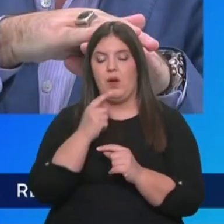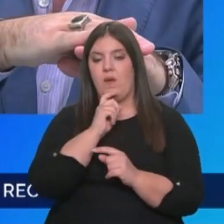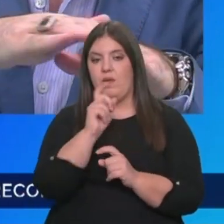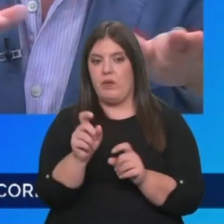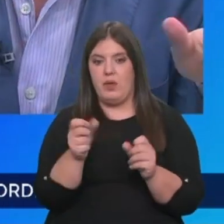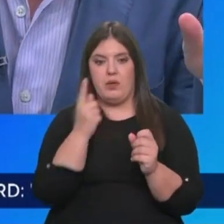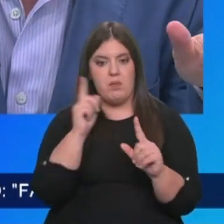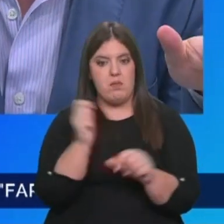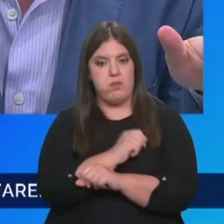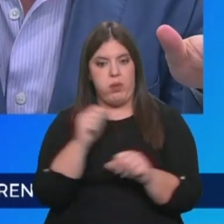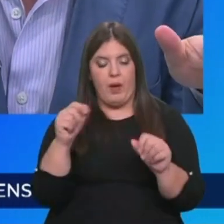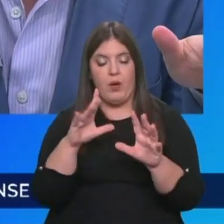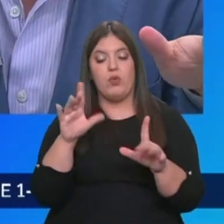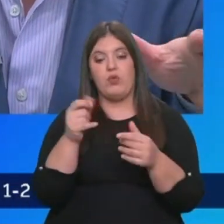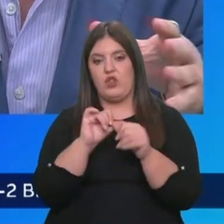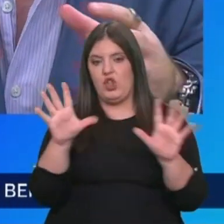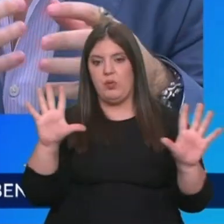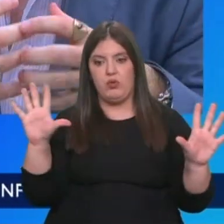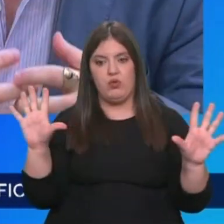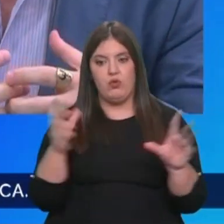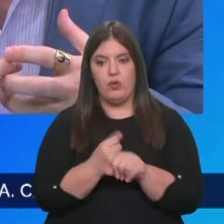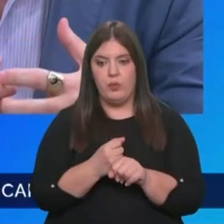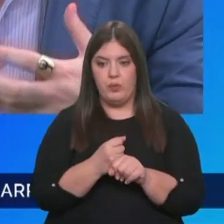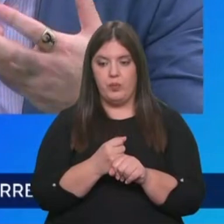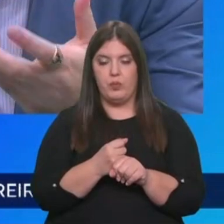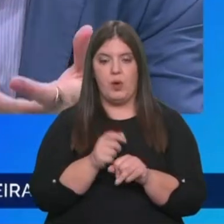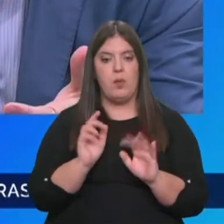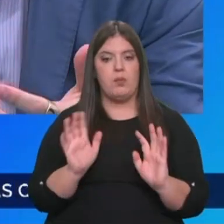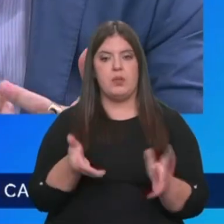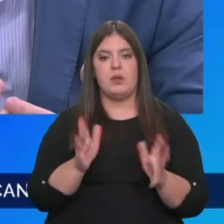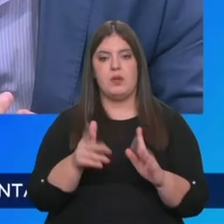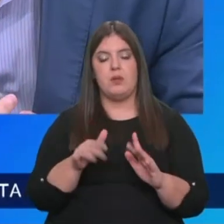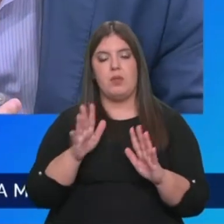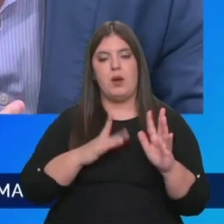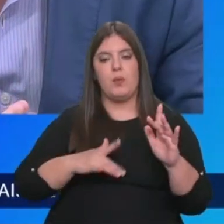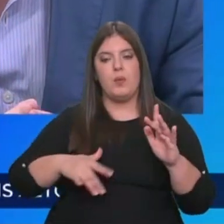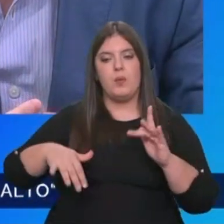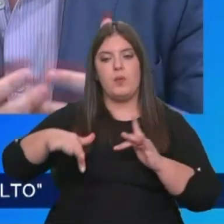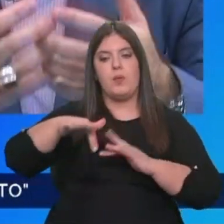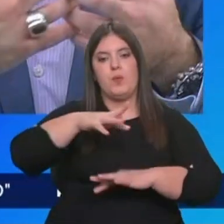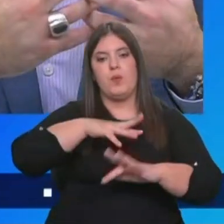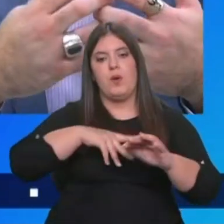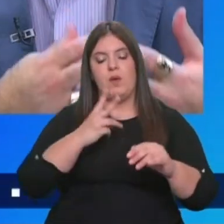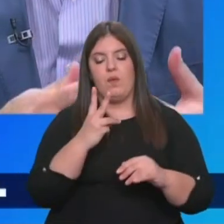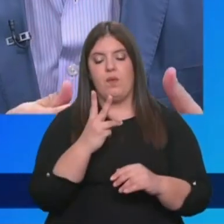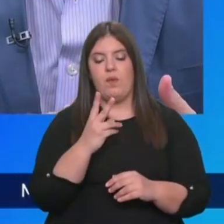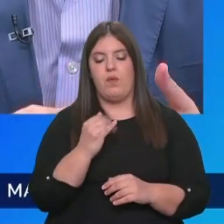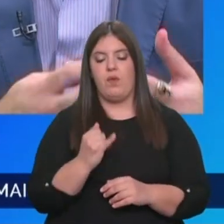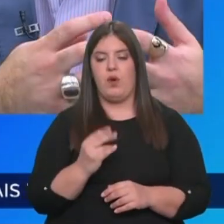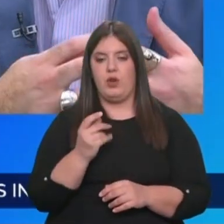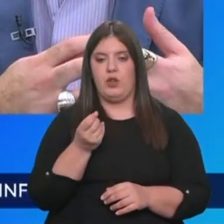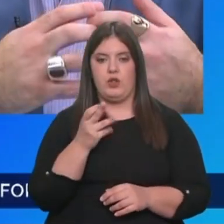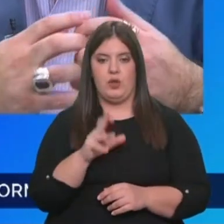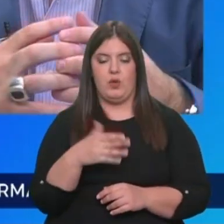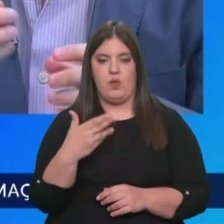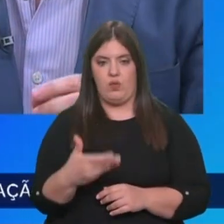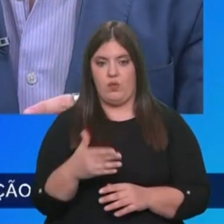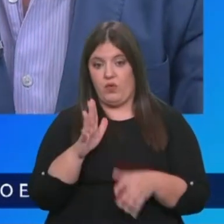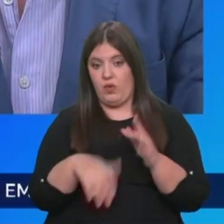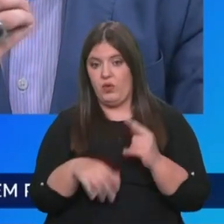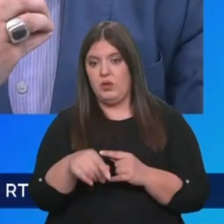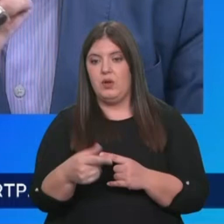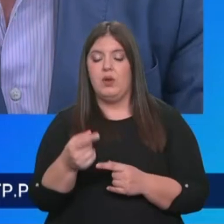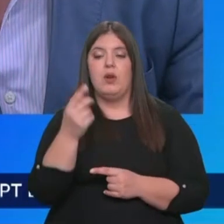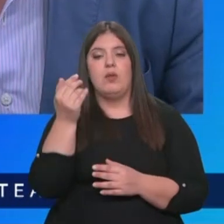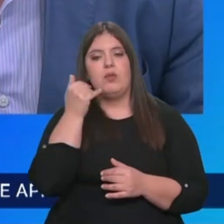que desliga os sistemas que não são necessários para a navegação da própria Voyager 1. Foi isso que aconteceu. A Voyager 1 recebeu uma